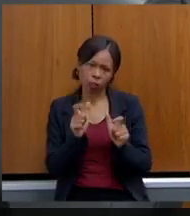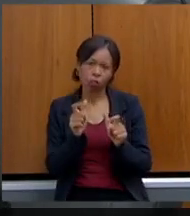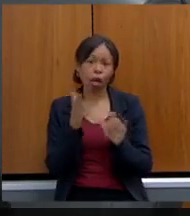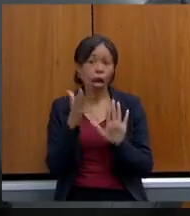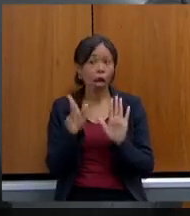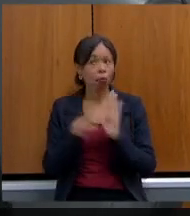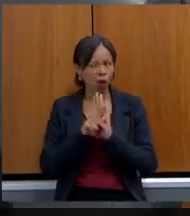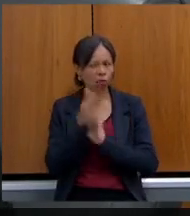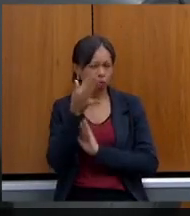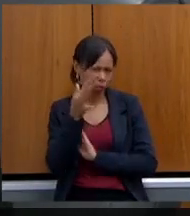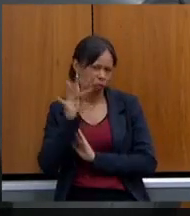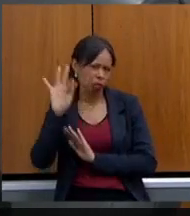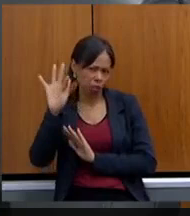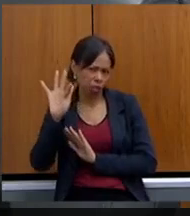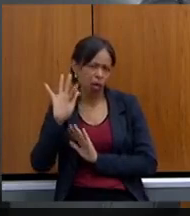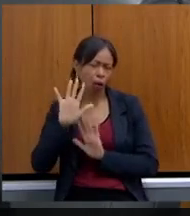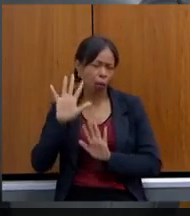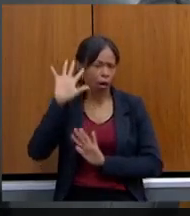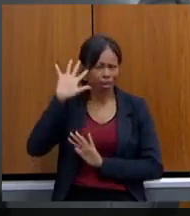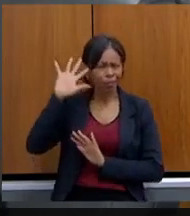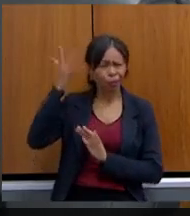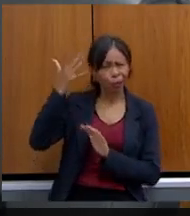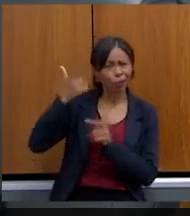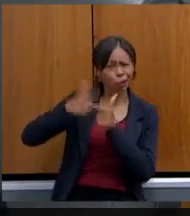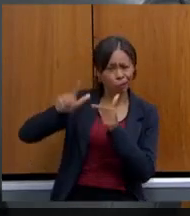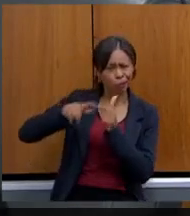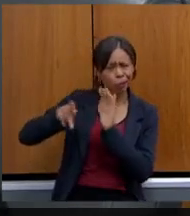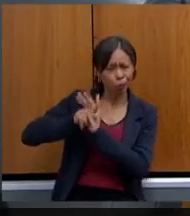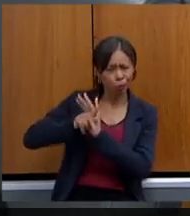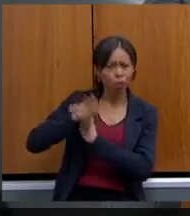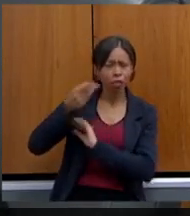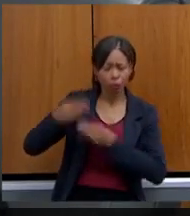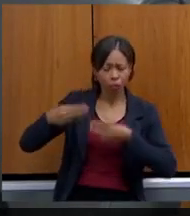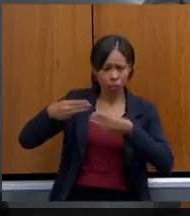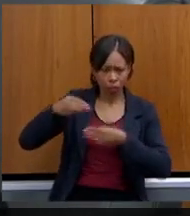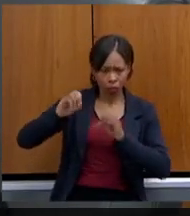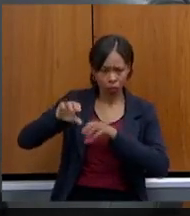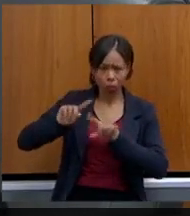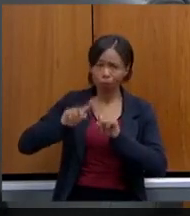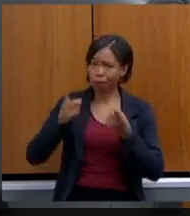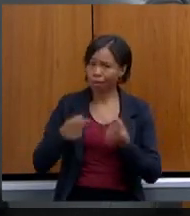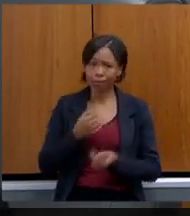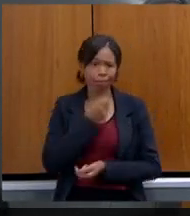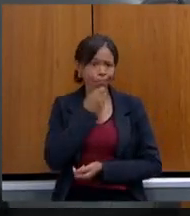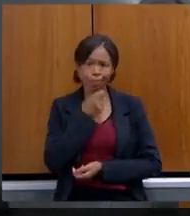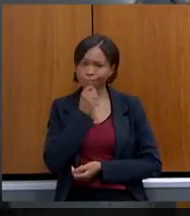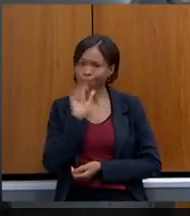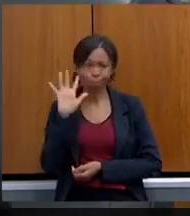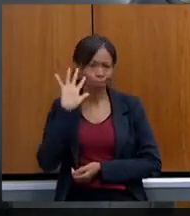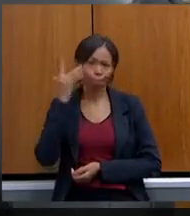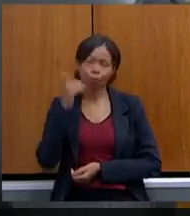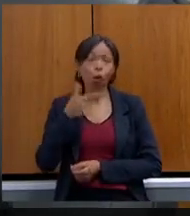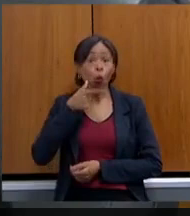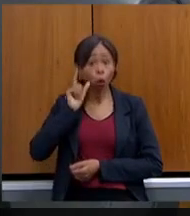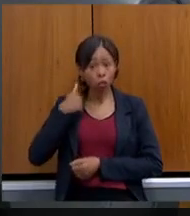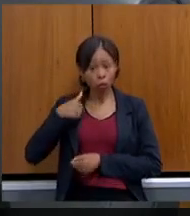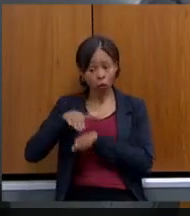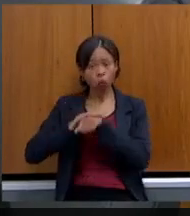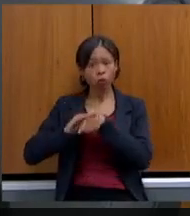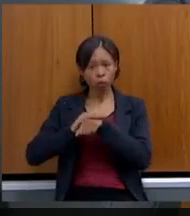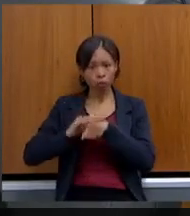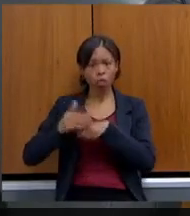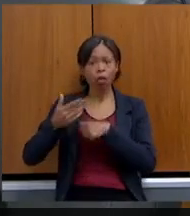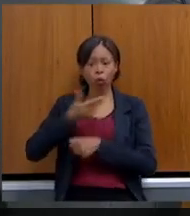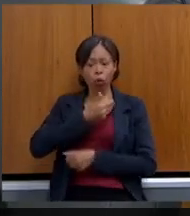sendo Federais e mesmo a solução do Inglórios temos do Ministério da Educação nós ainda não conseguimos ver hoje mesmo tava falando com secretário de